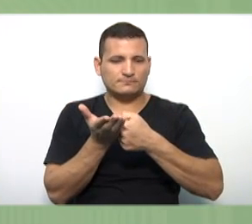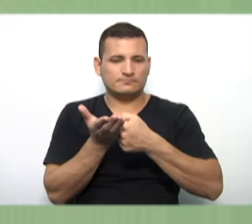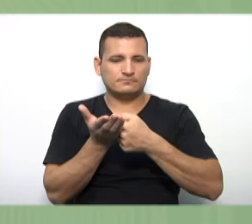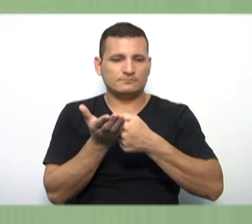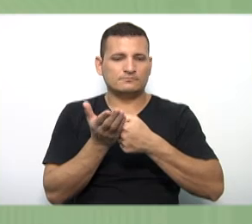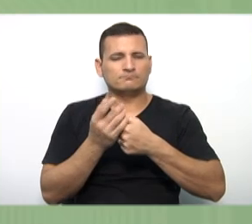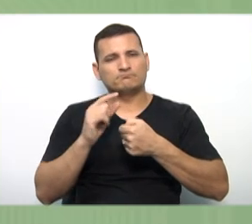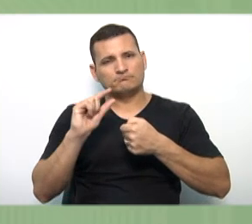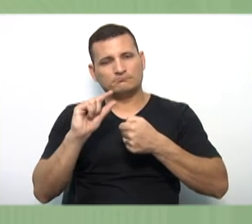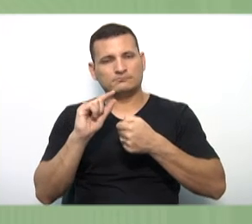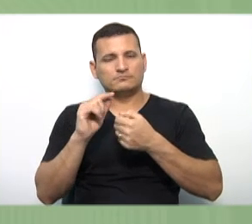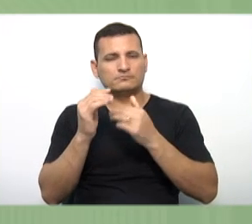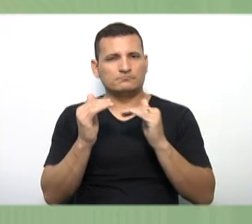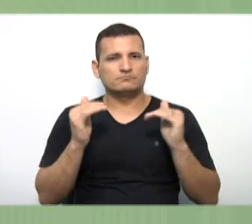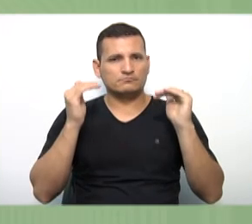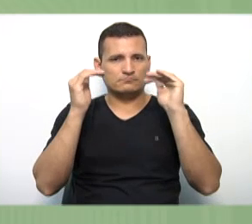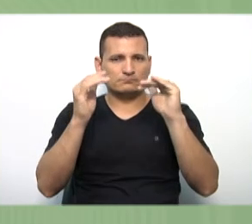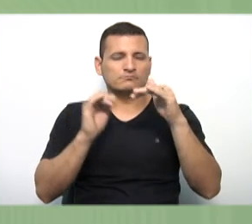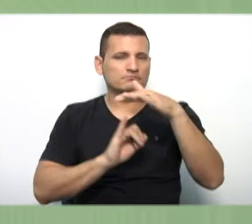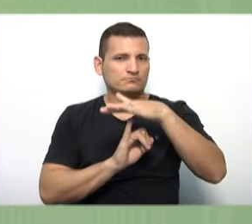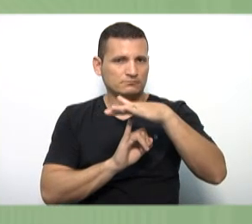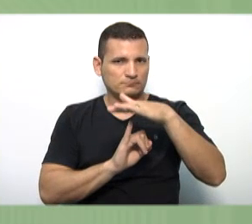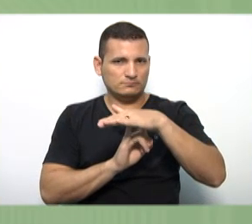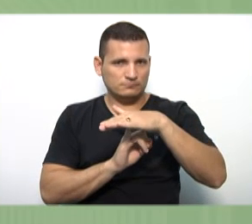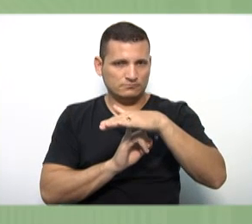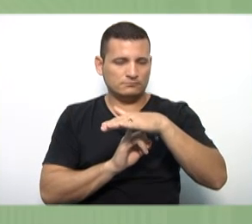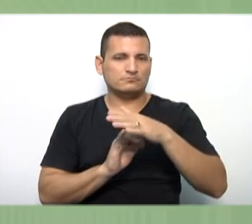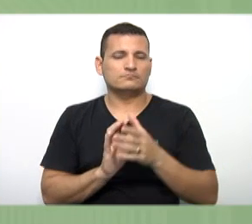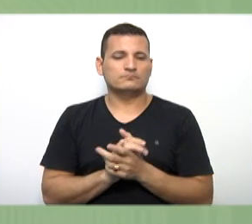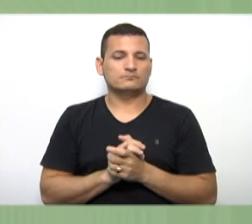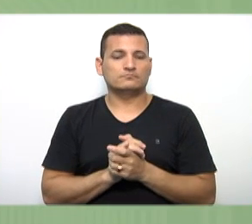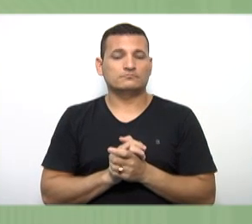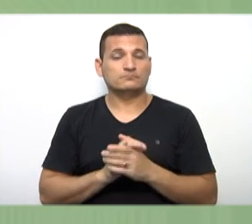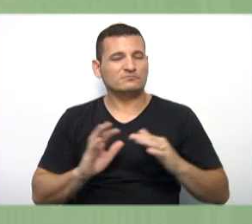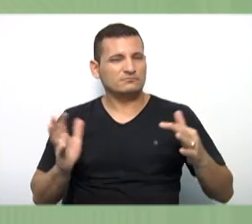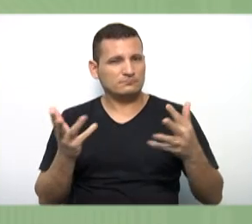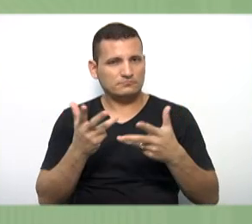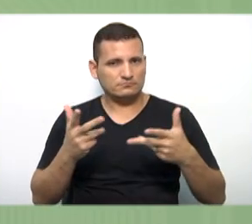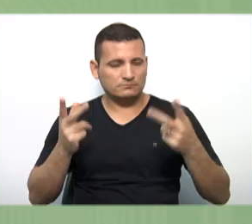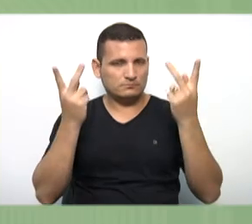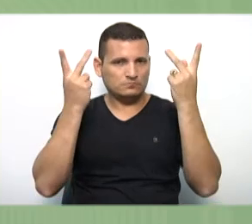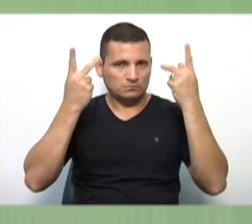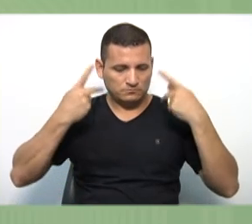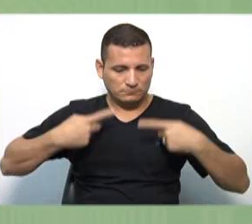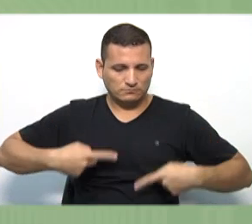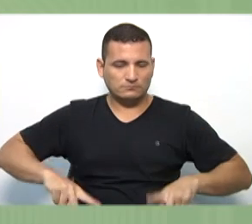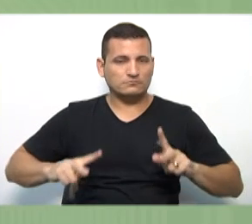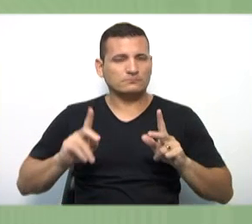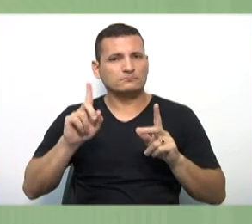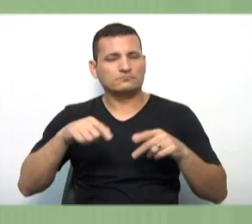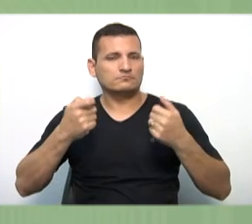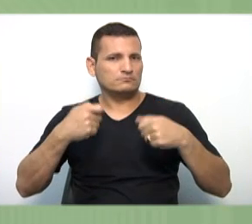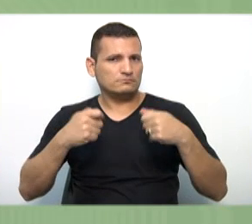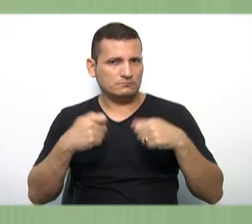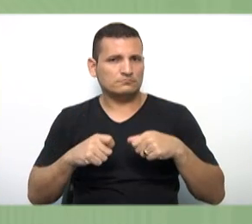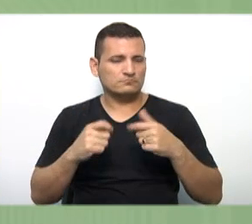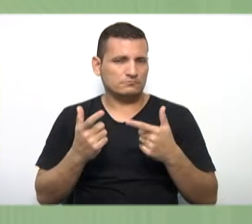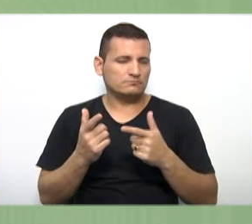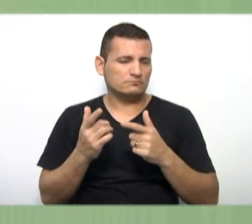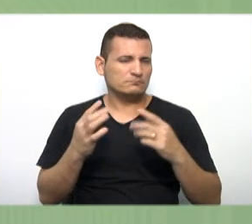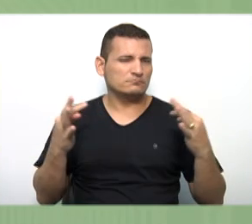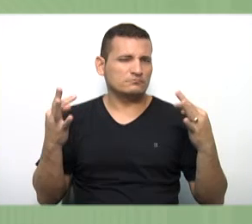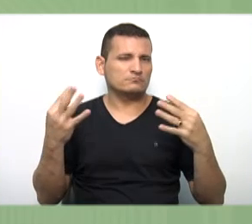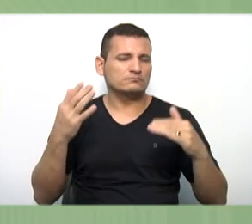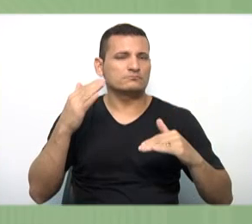nível institucional. Quando nós falamos de habilidades humanas, elas são necessárias em todos os